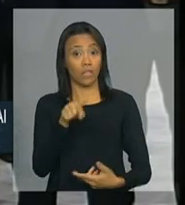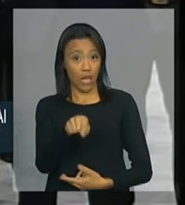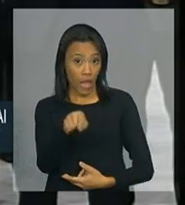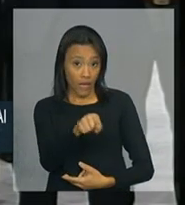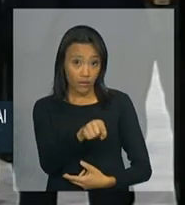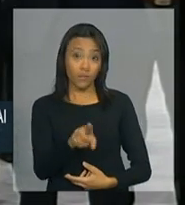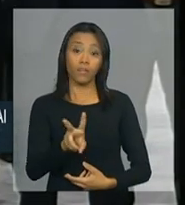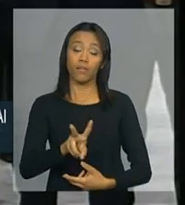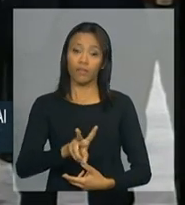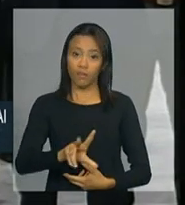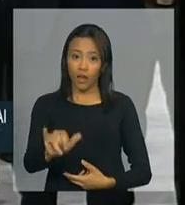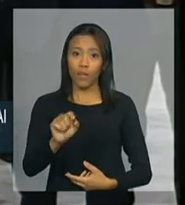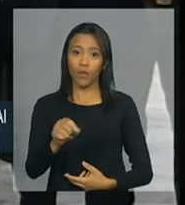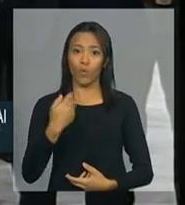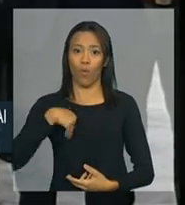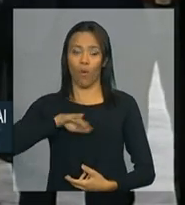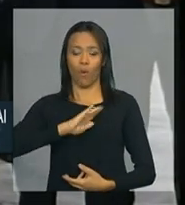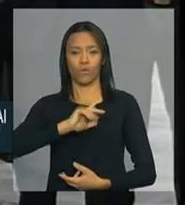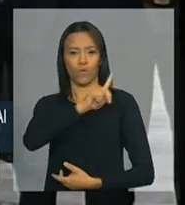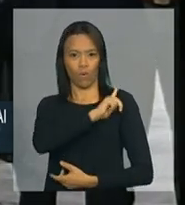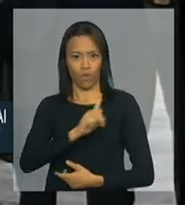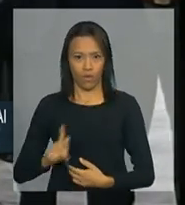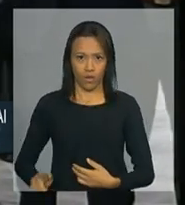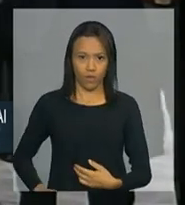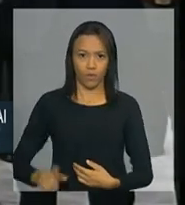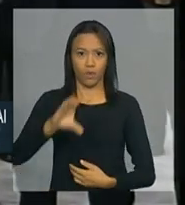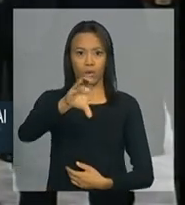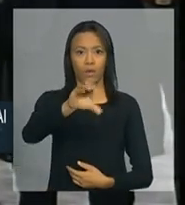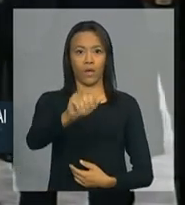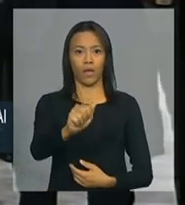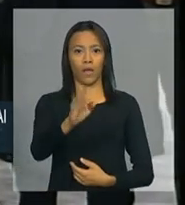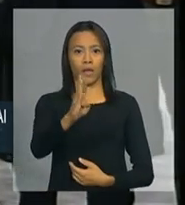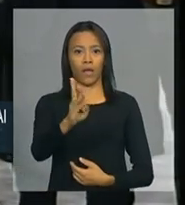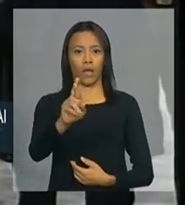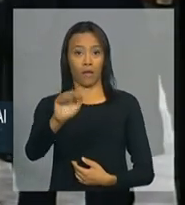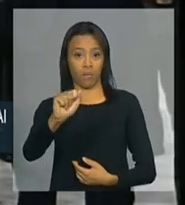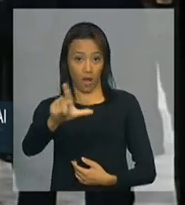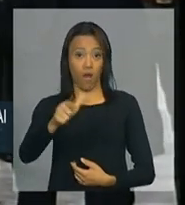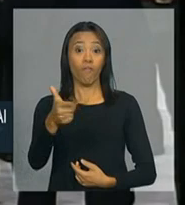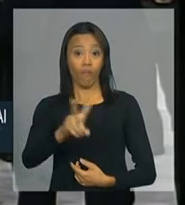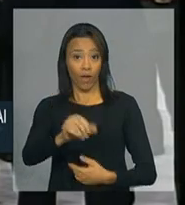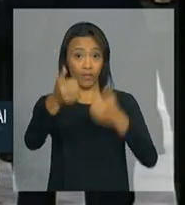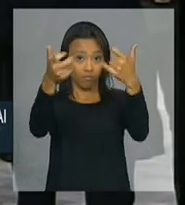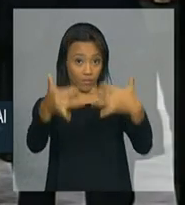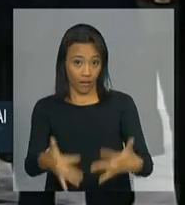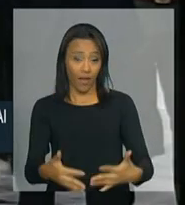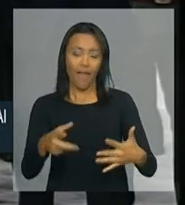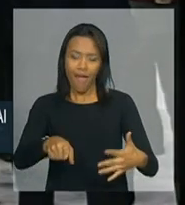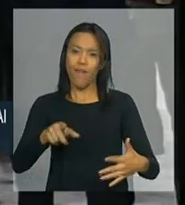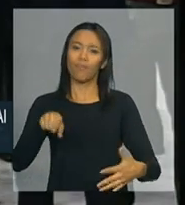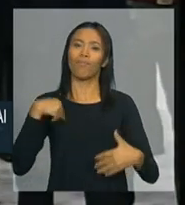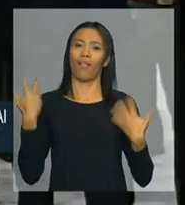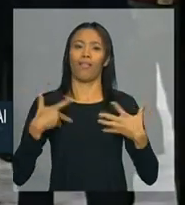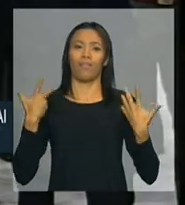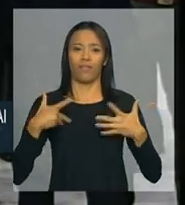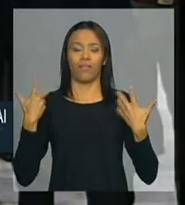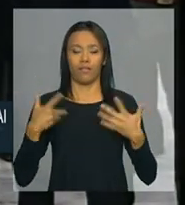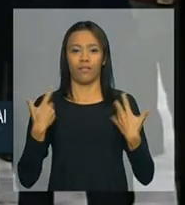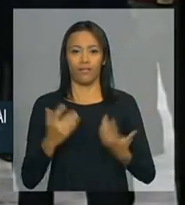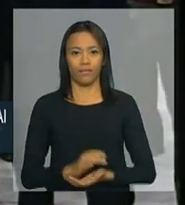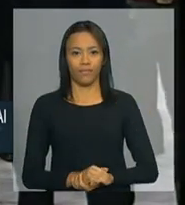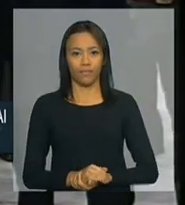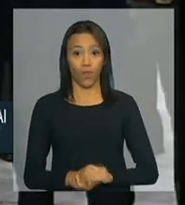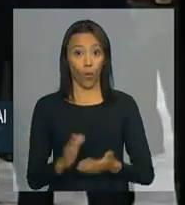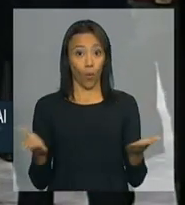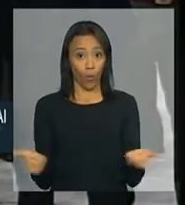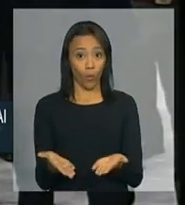naturalmente, o nosso governador Sérgio Cabral vai falar com muita propriedade. É uma grande alegria, é uma